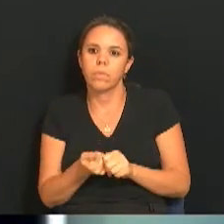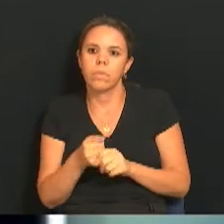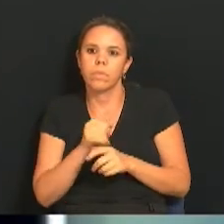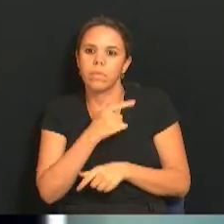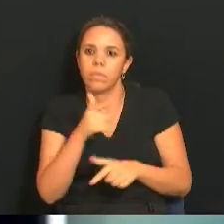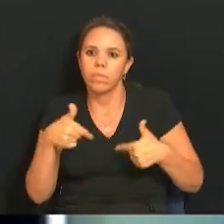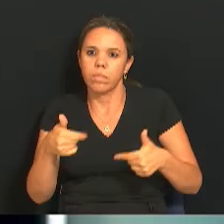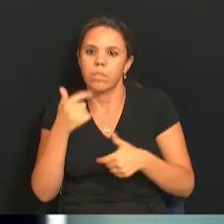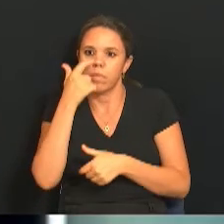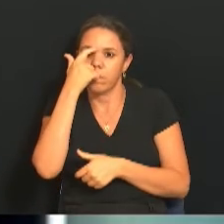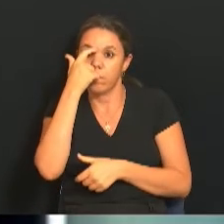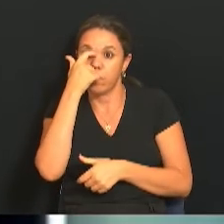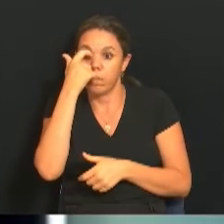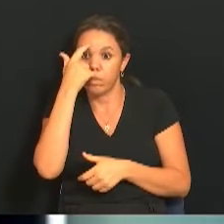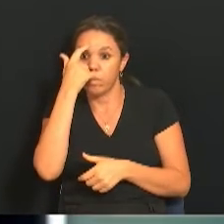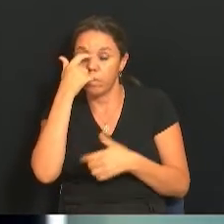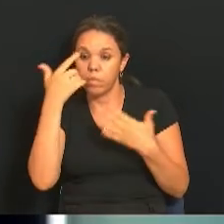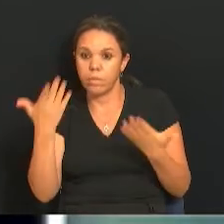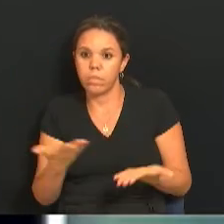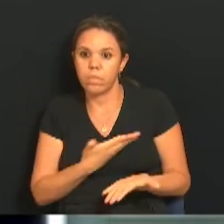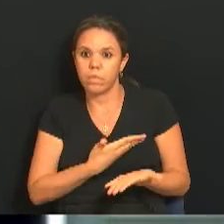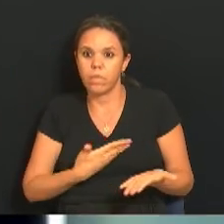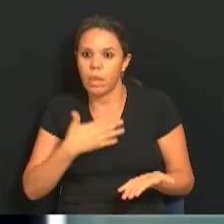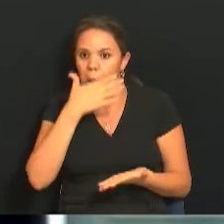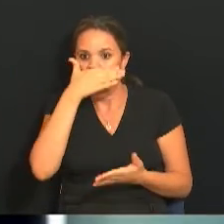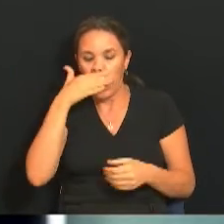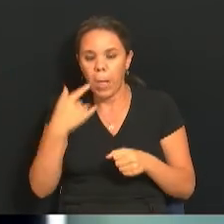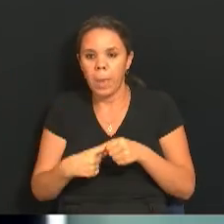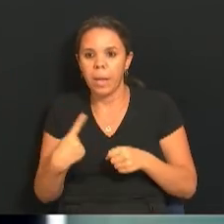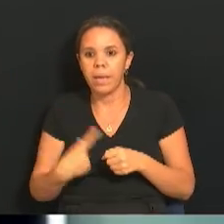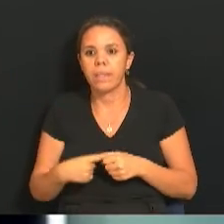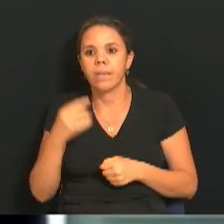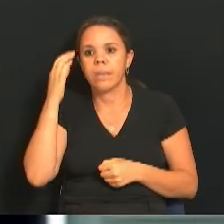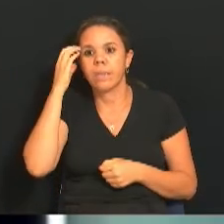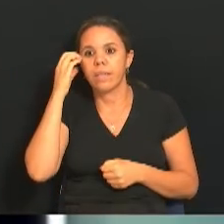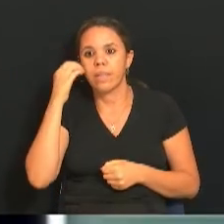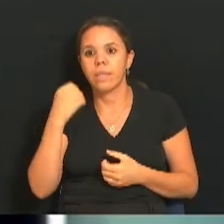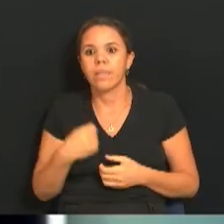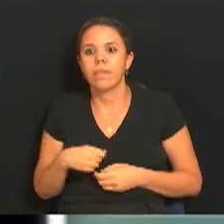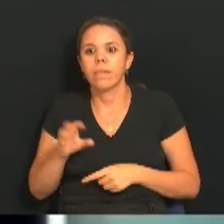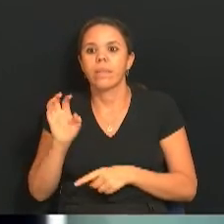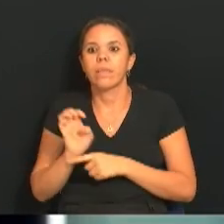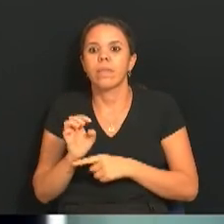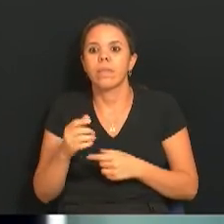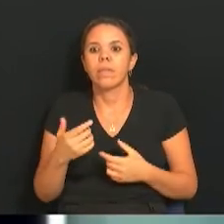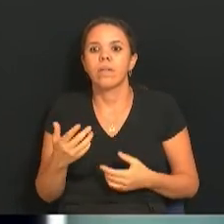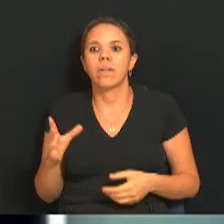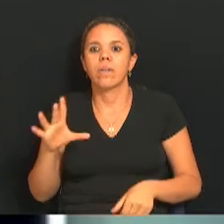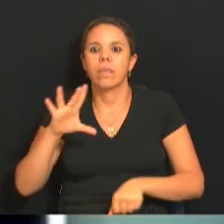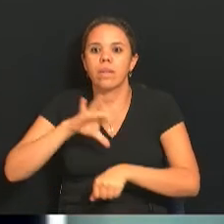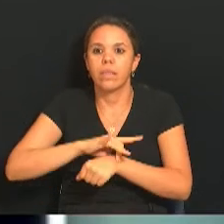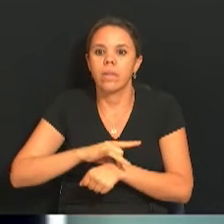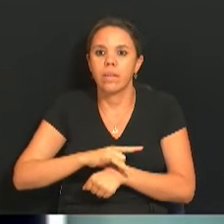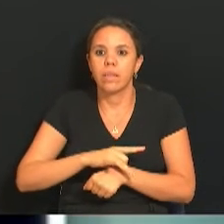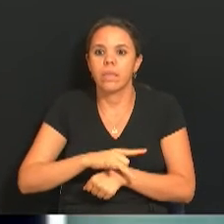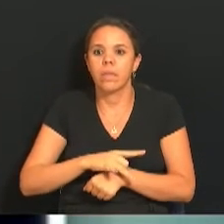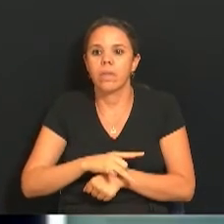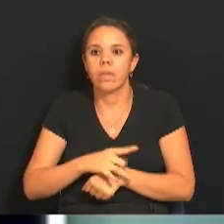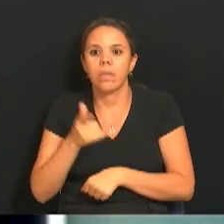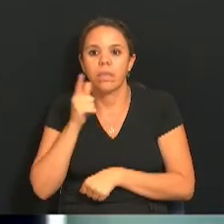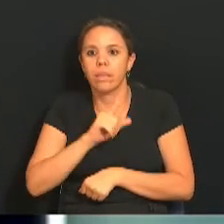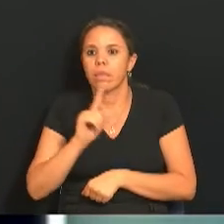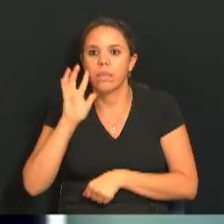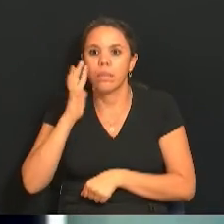engajamento do poder público municipal, do poder público estadual, da segurança pública, nós não vamos conseguir resolver